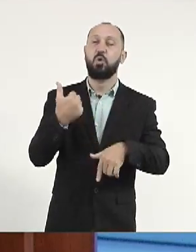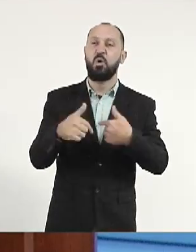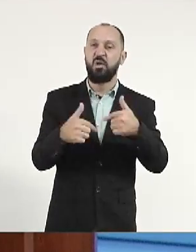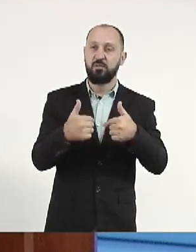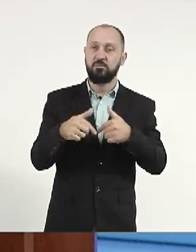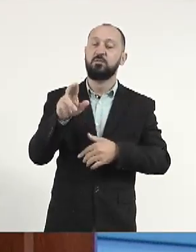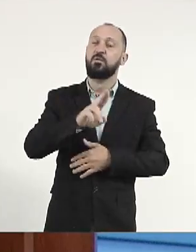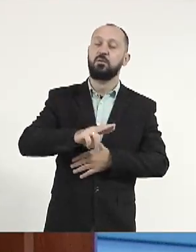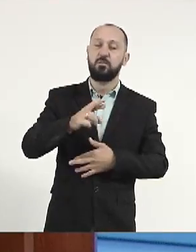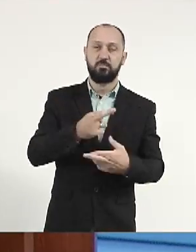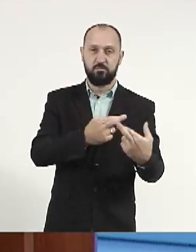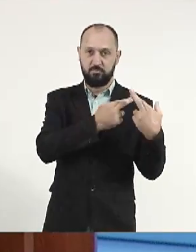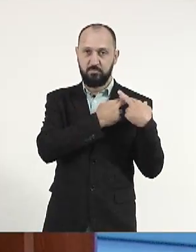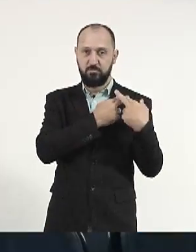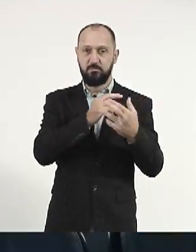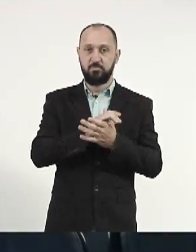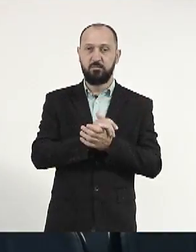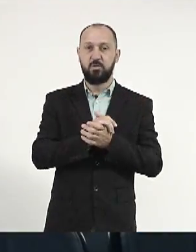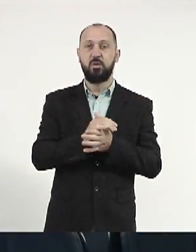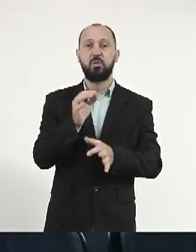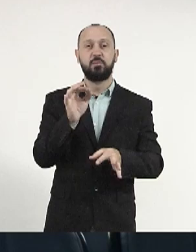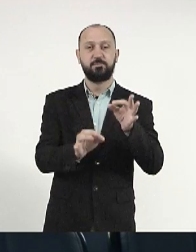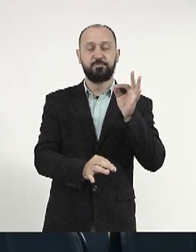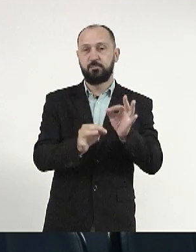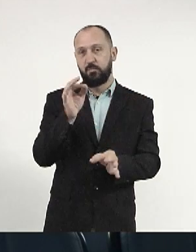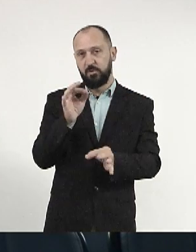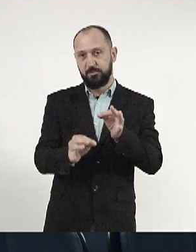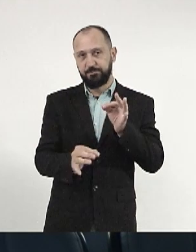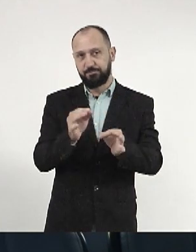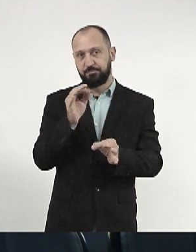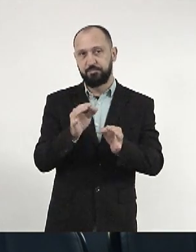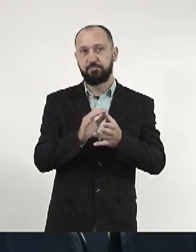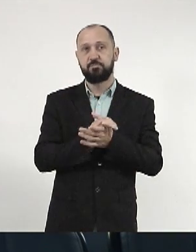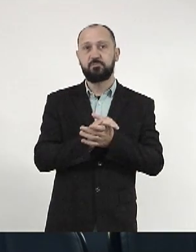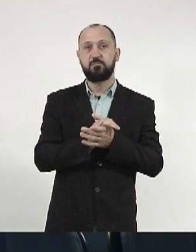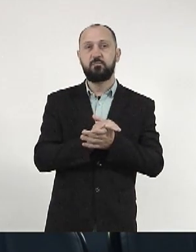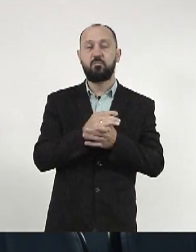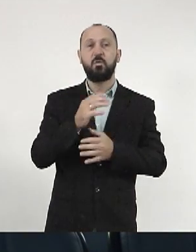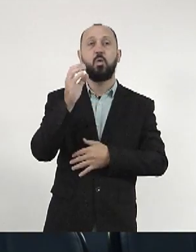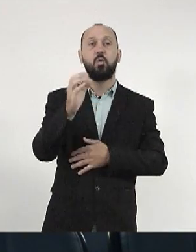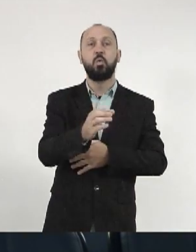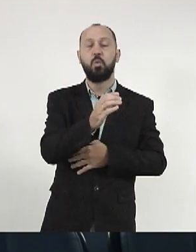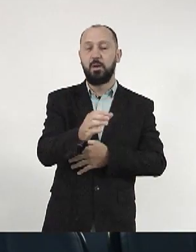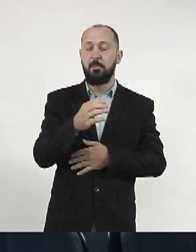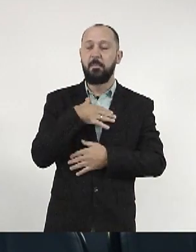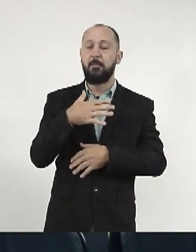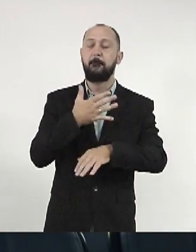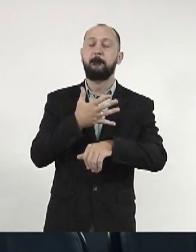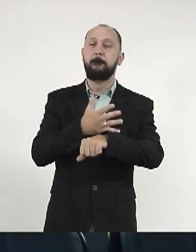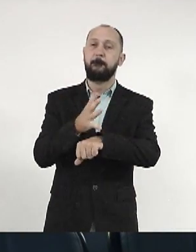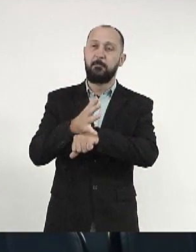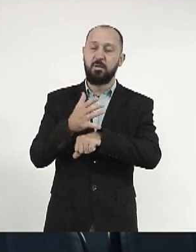funções, atribuições, julgando todos